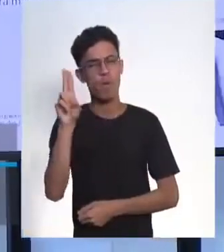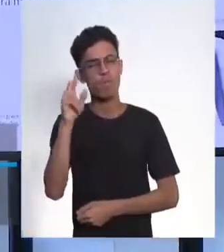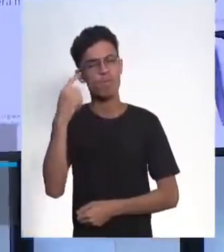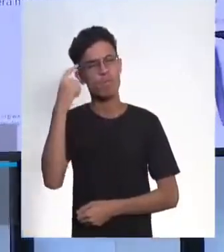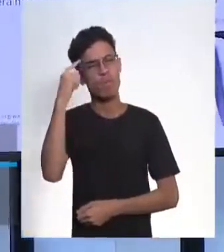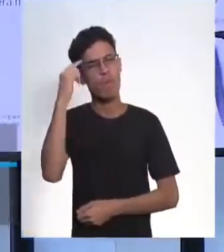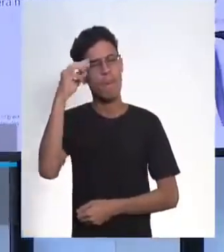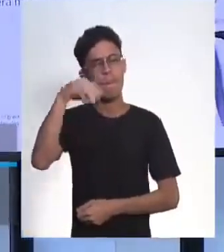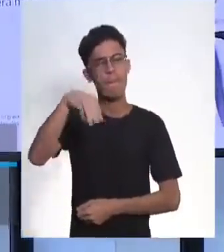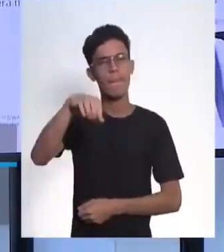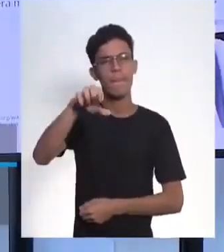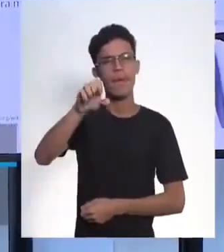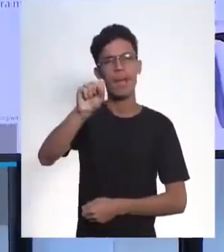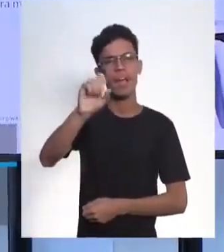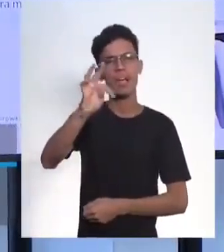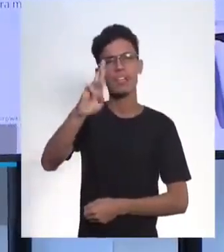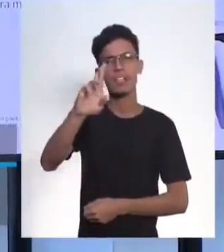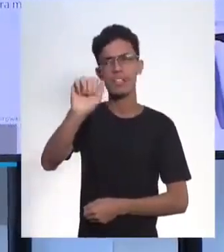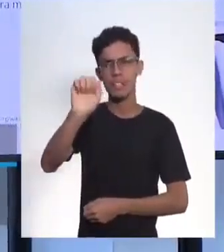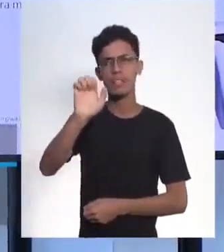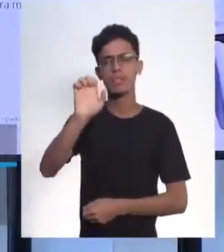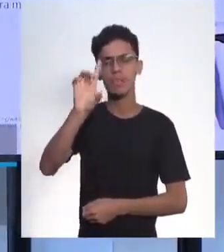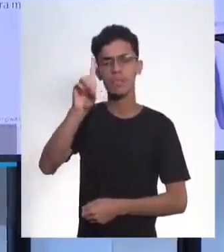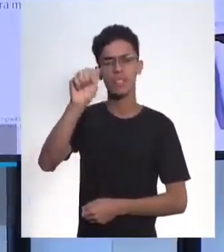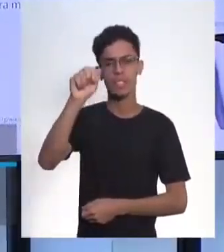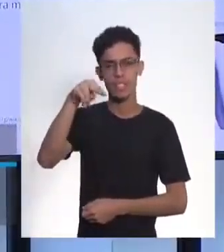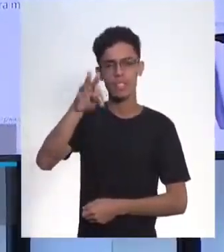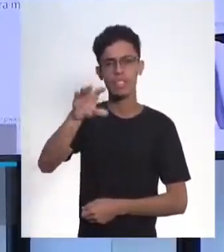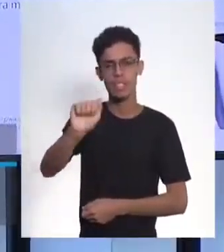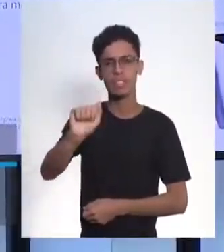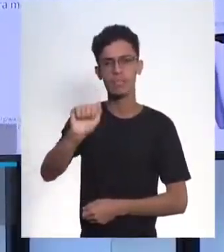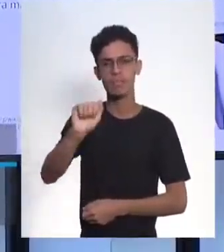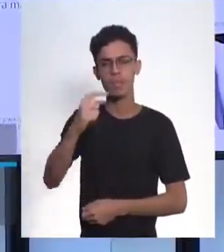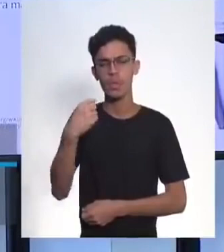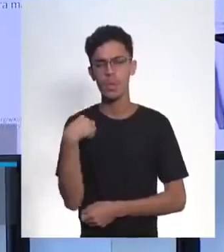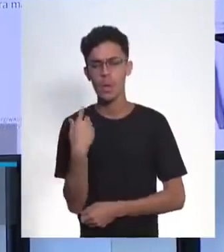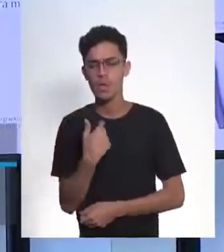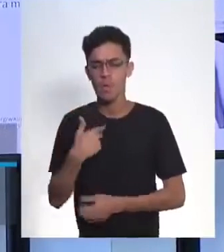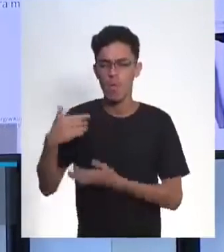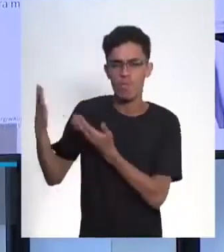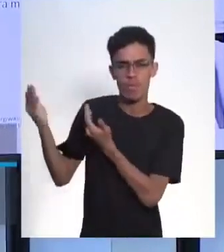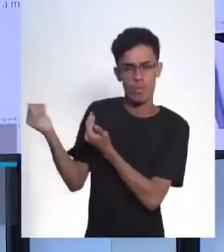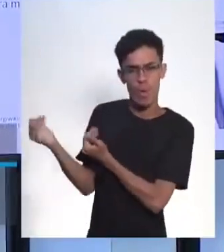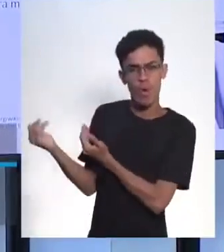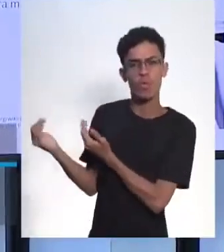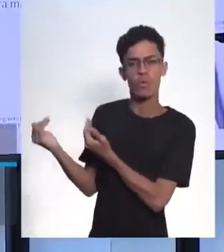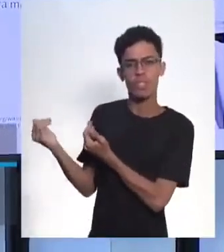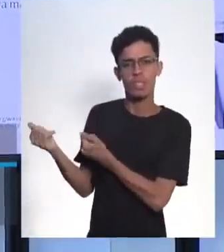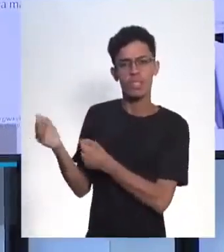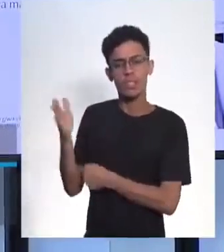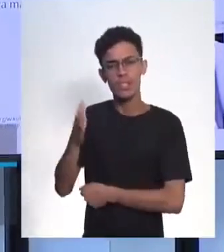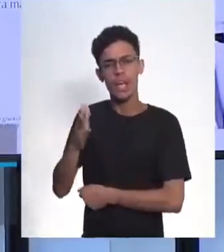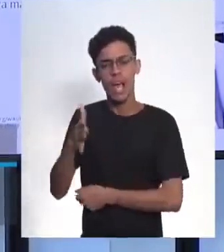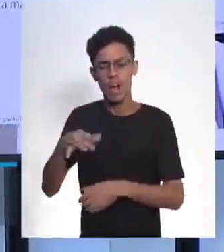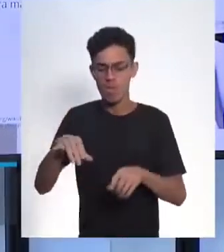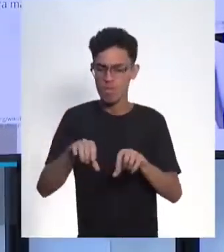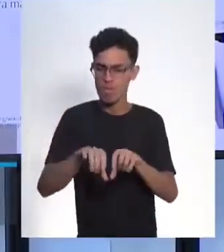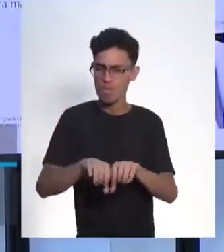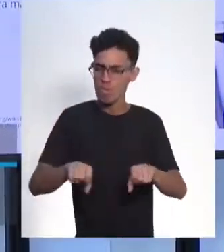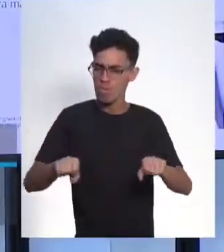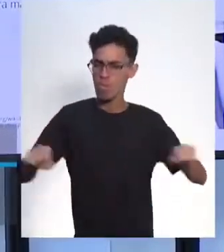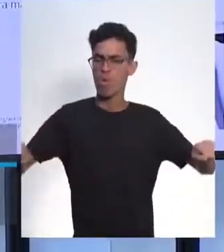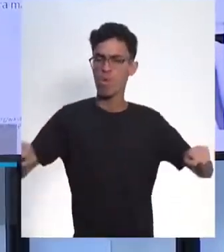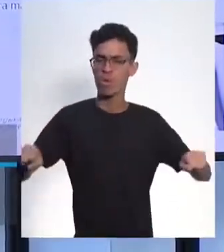Polim, Academia Zumbi dos Palmares. Então, todos nós, na nossa juventude, já pegamos uma corda da